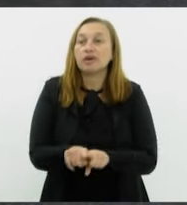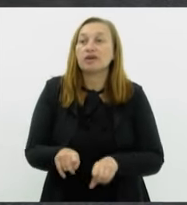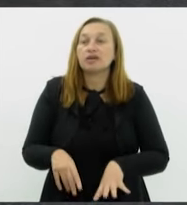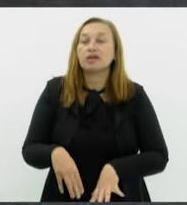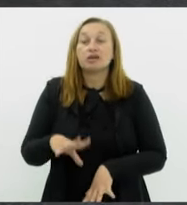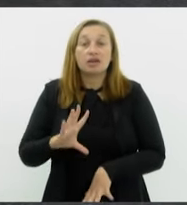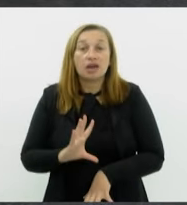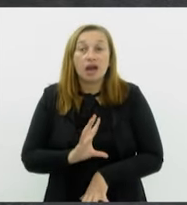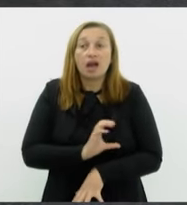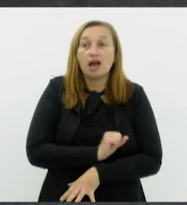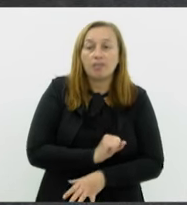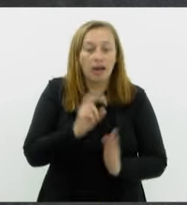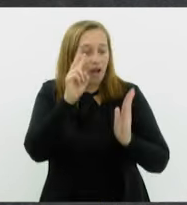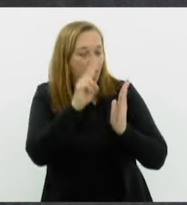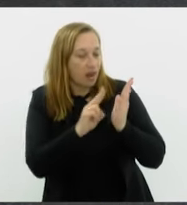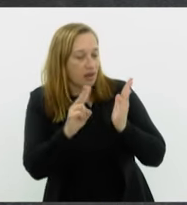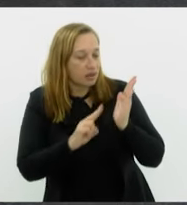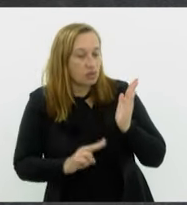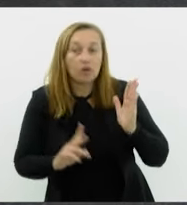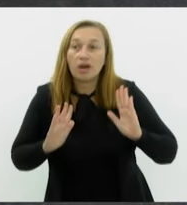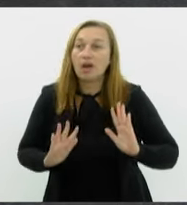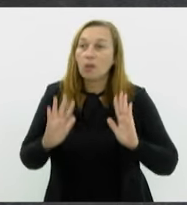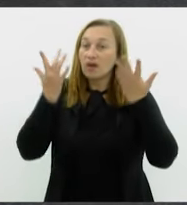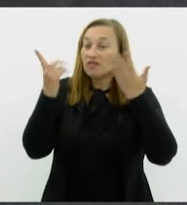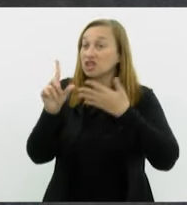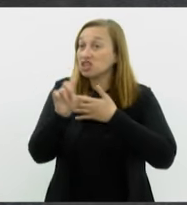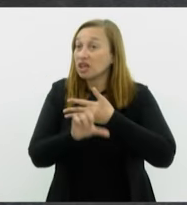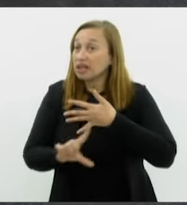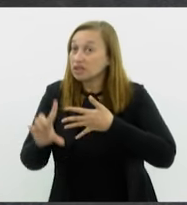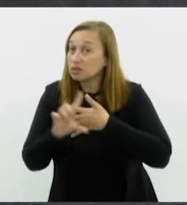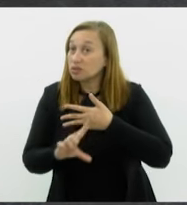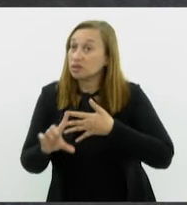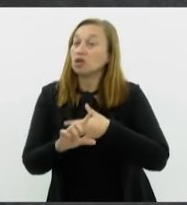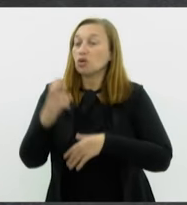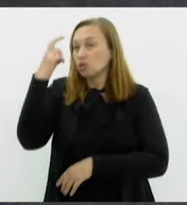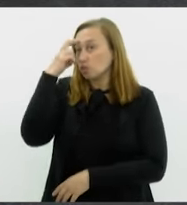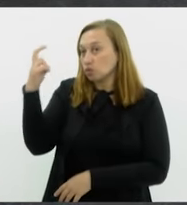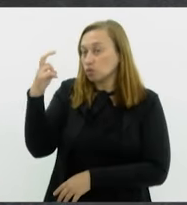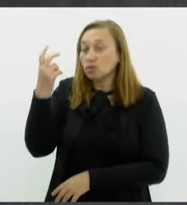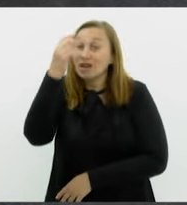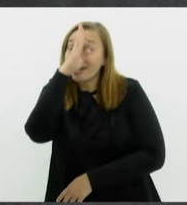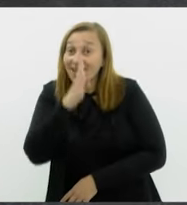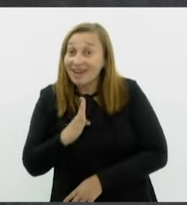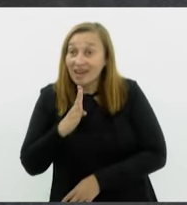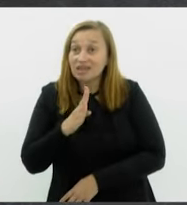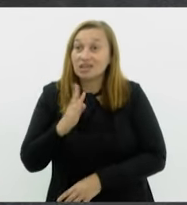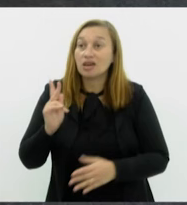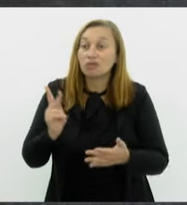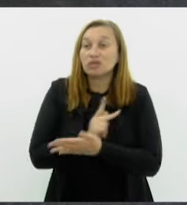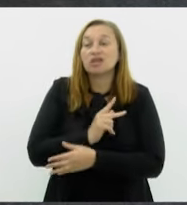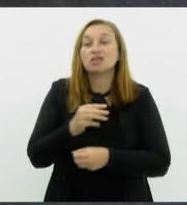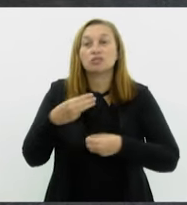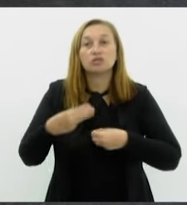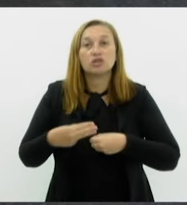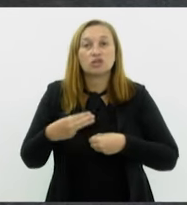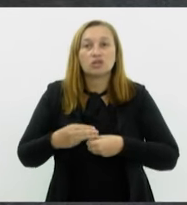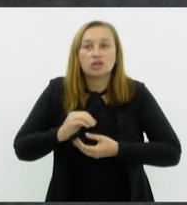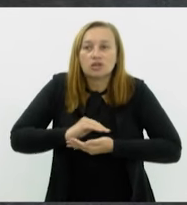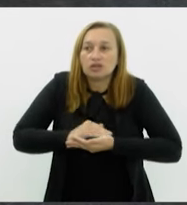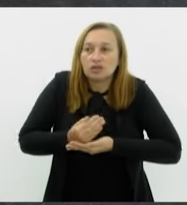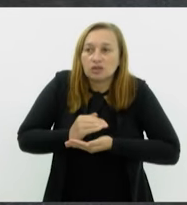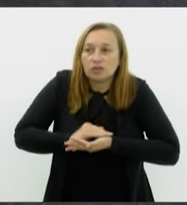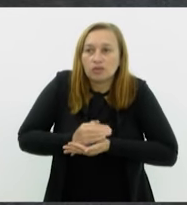da leitura. É uma festa da literatura e cultura gratuita que ocorre no município de Rio das